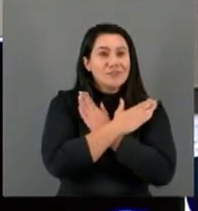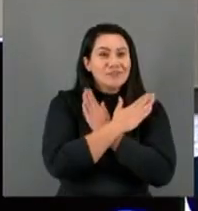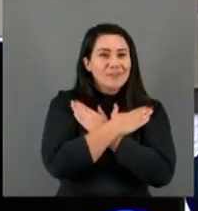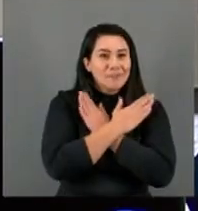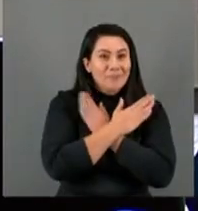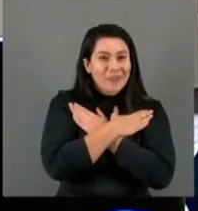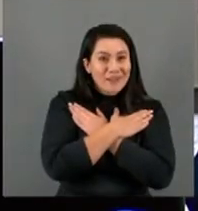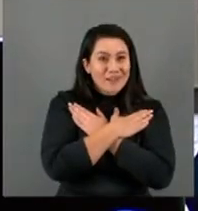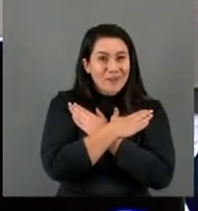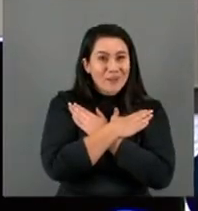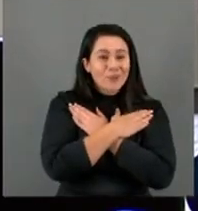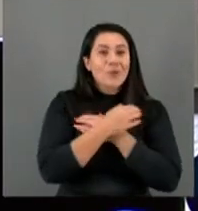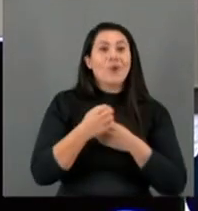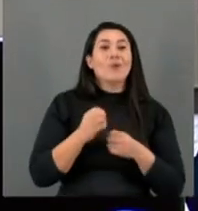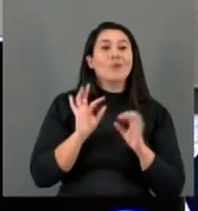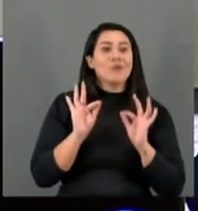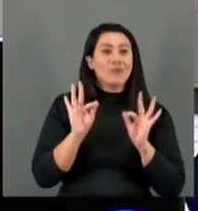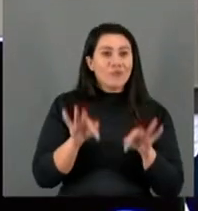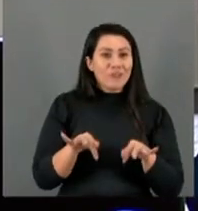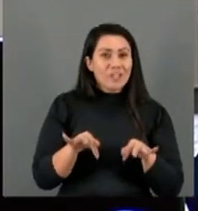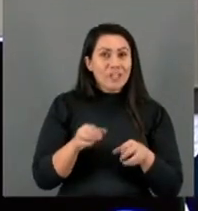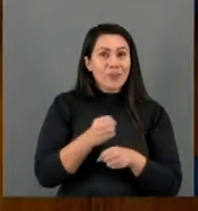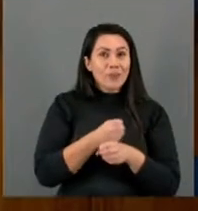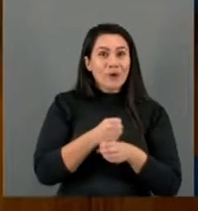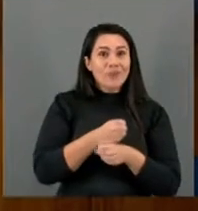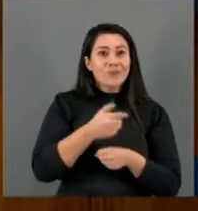de 2022,